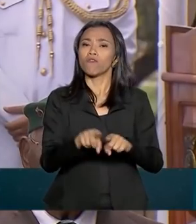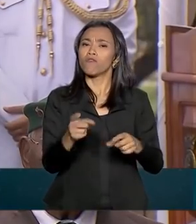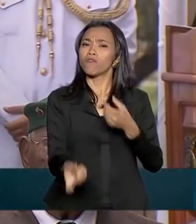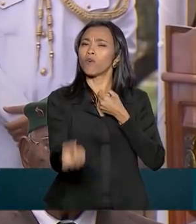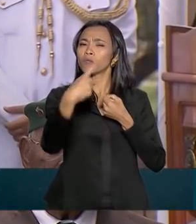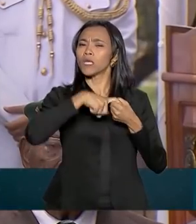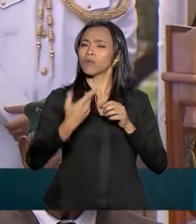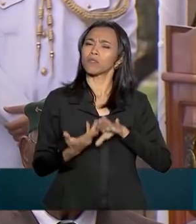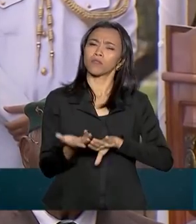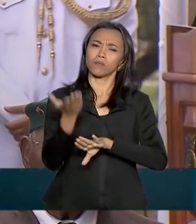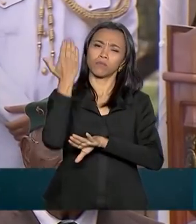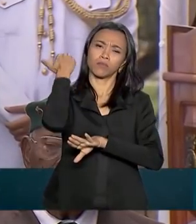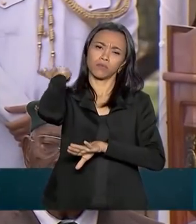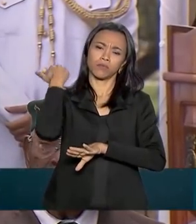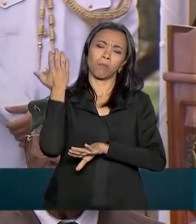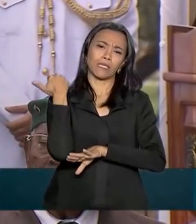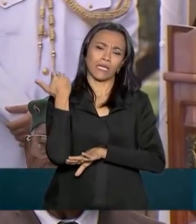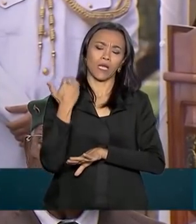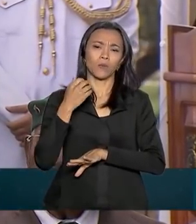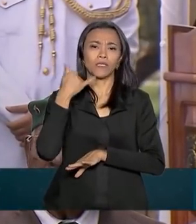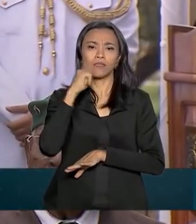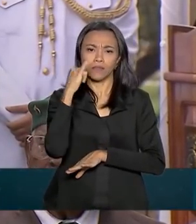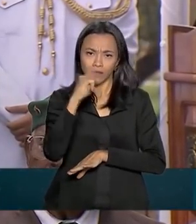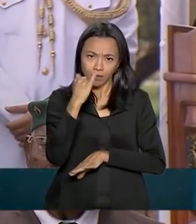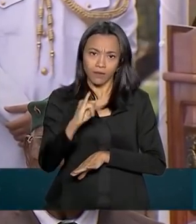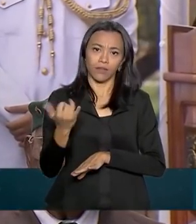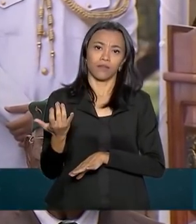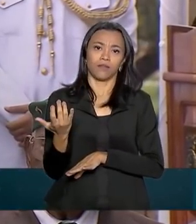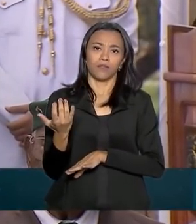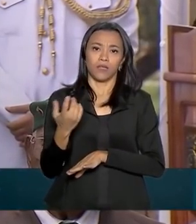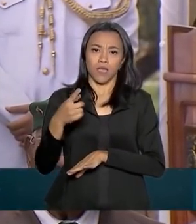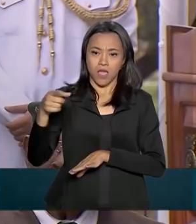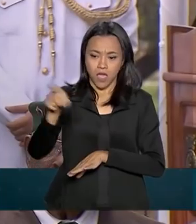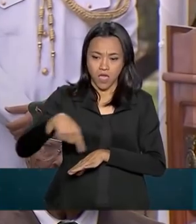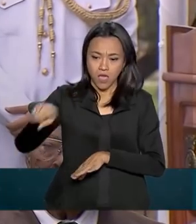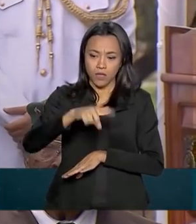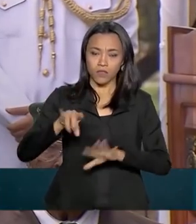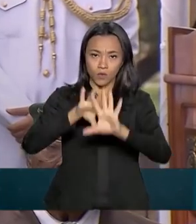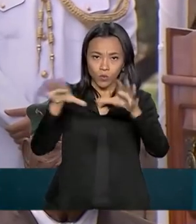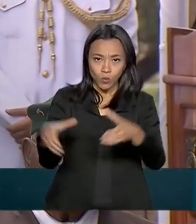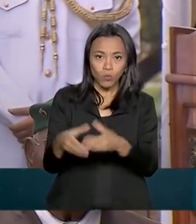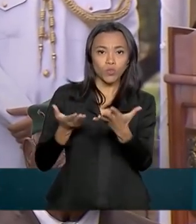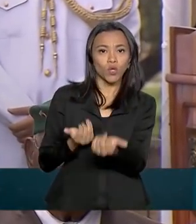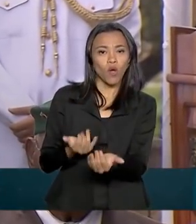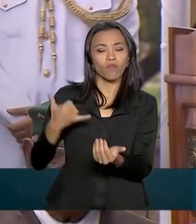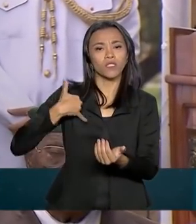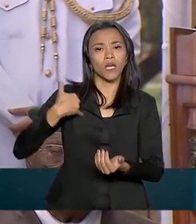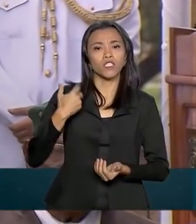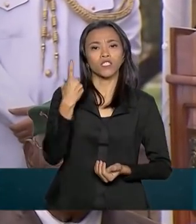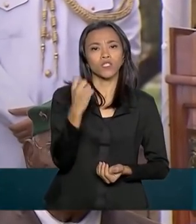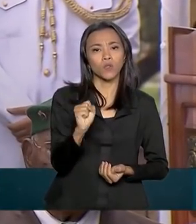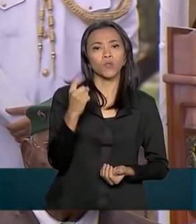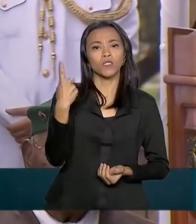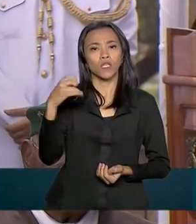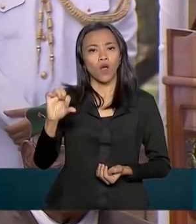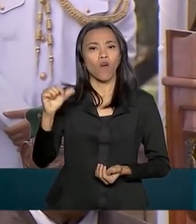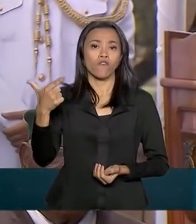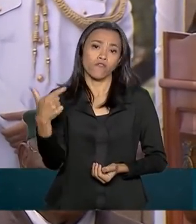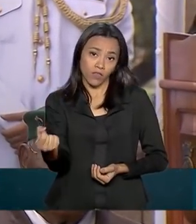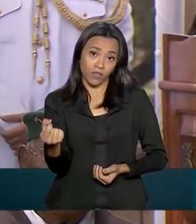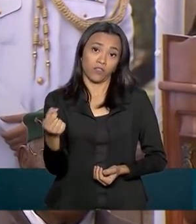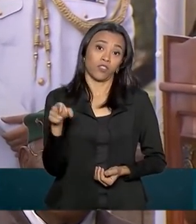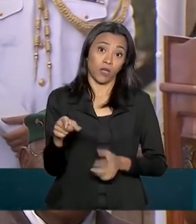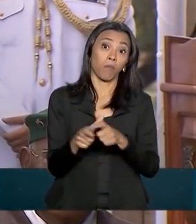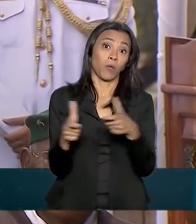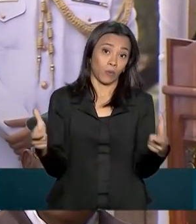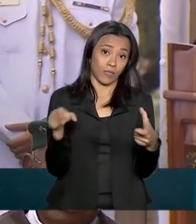itália que honra a esses jovens de 18 19 20 anos em grande